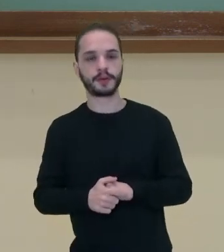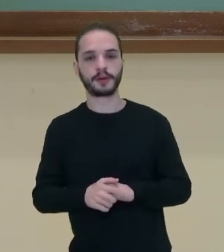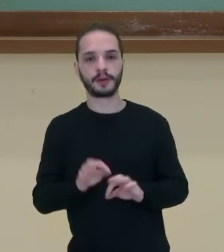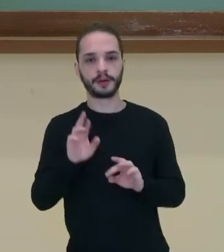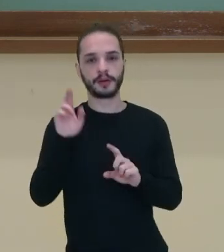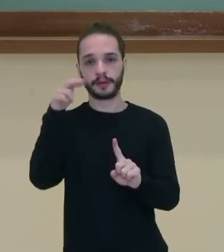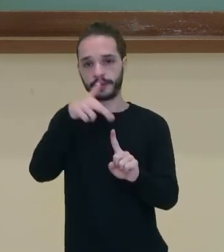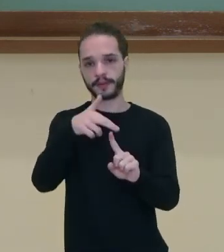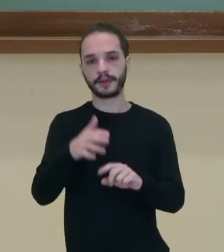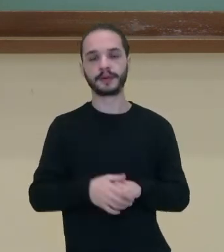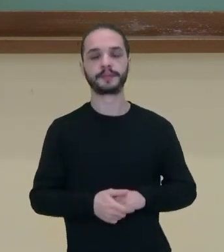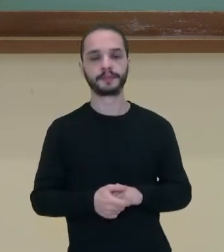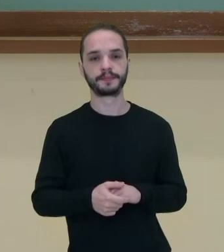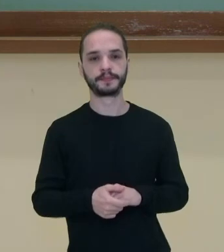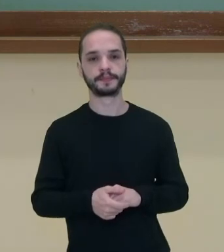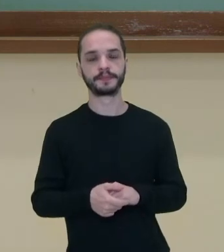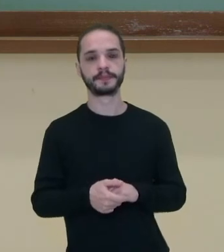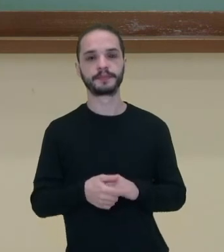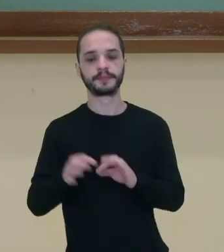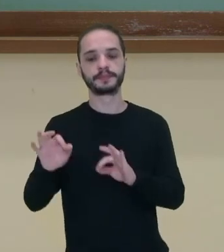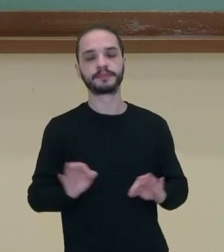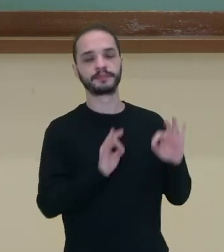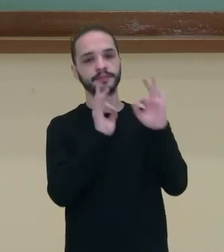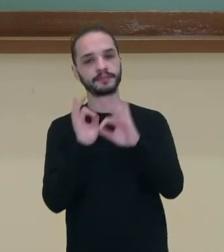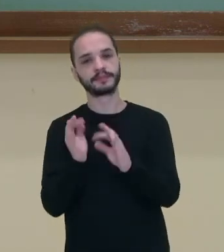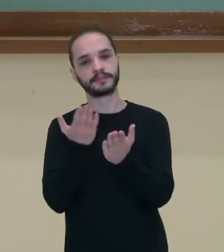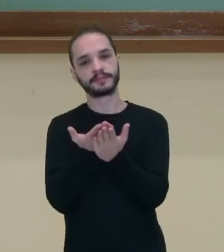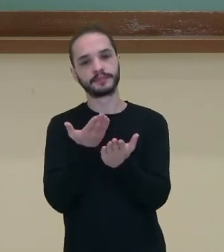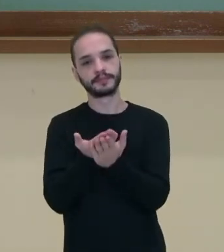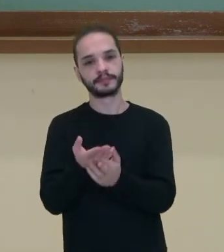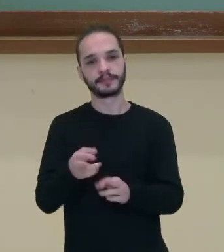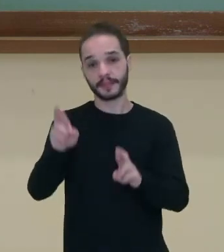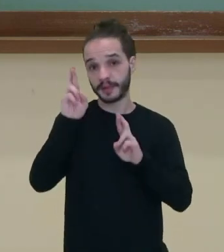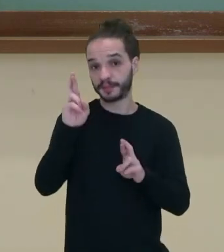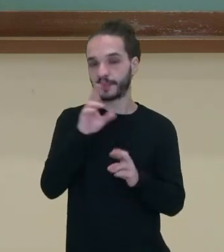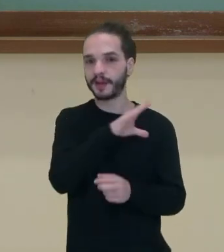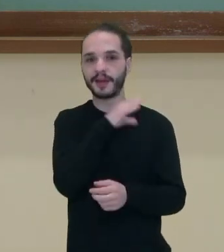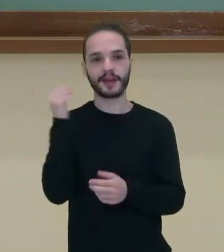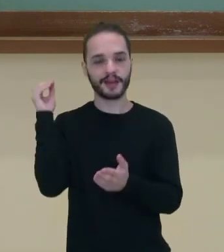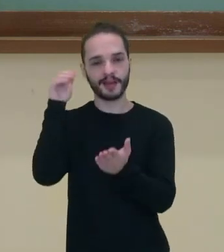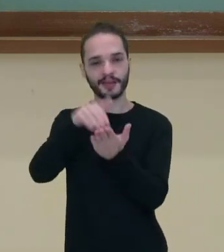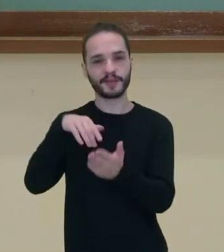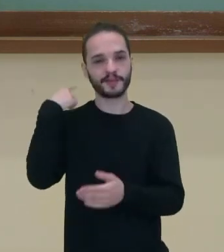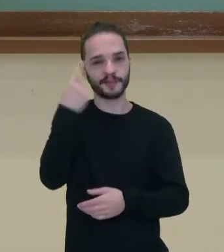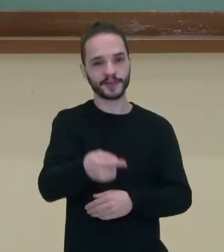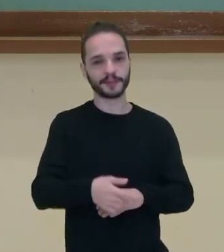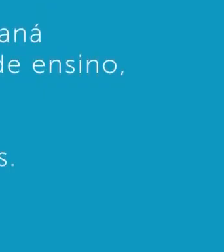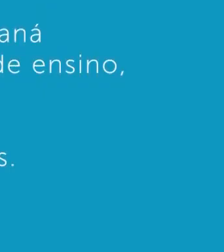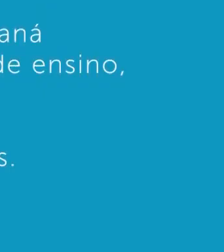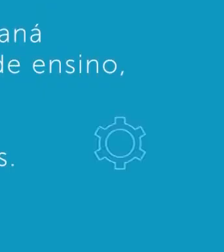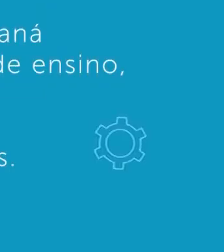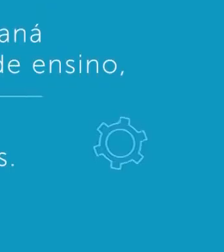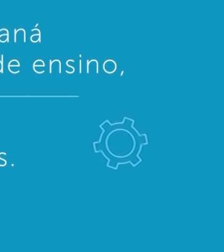nossa aula. E essa foi a nossa aula de hoje, pessoal. Espero que tenham gostado e até uma próxima.